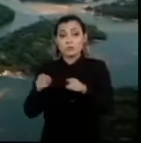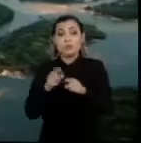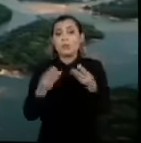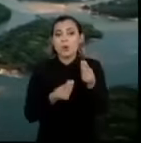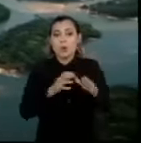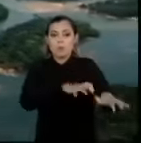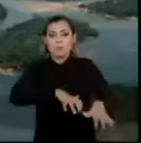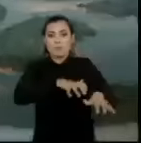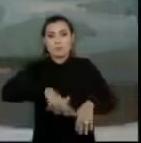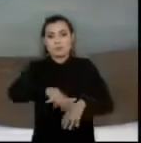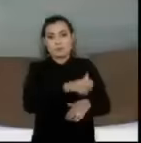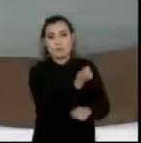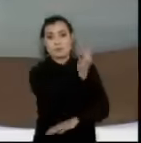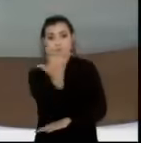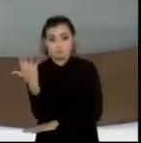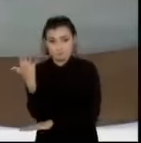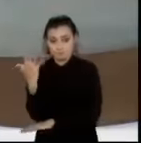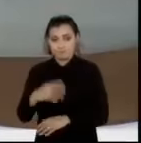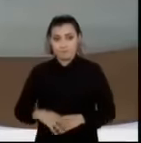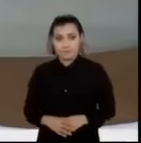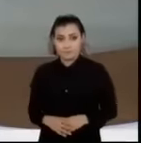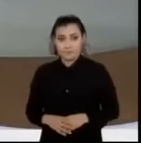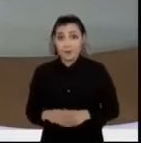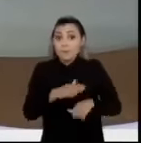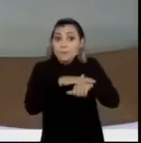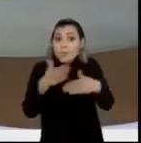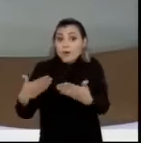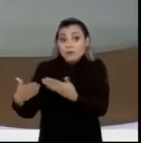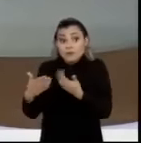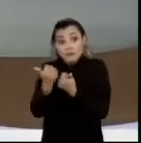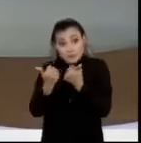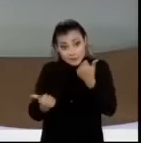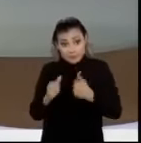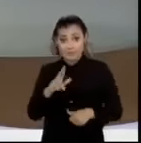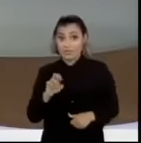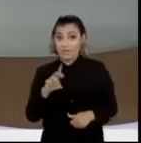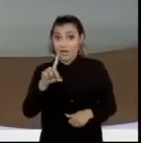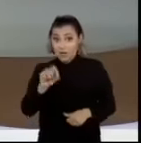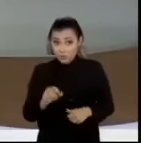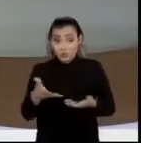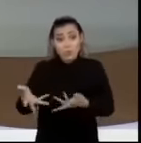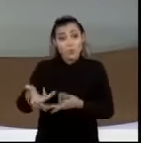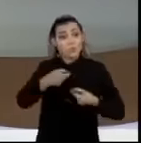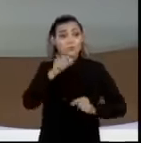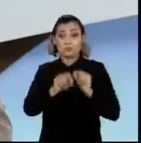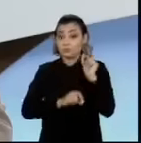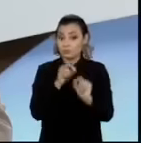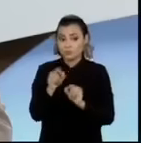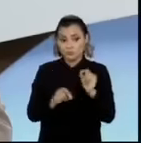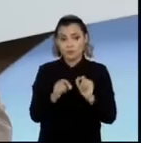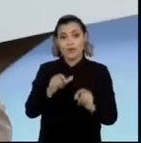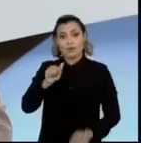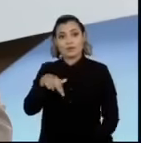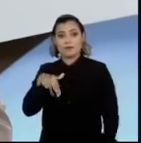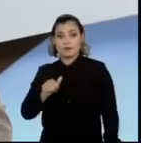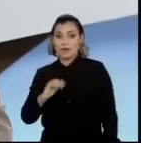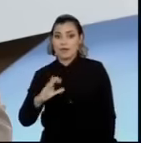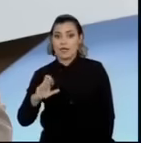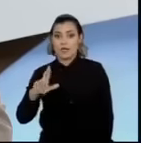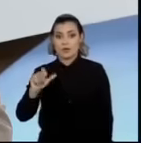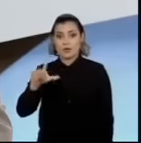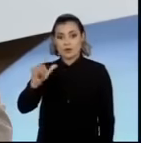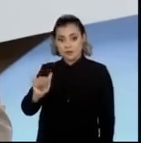áreas florestais. Para conversar com o ministro Ricardo Salles, nós convidamos Ana